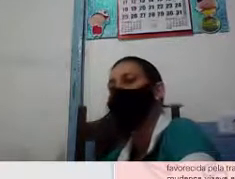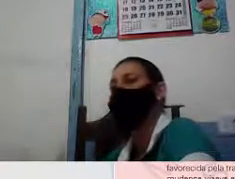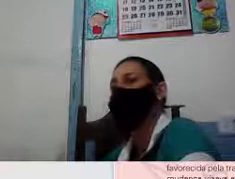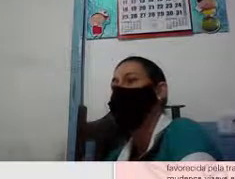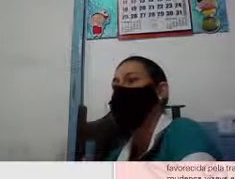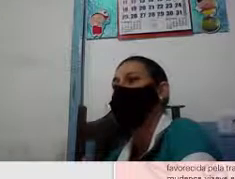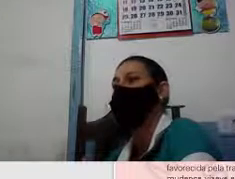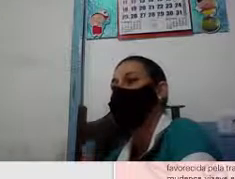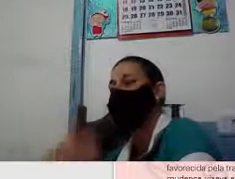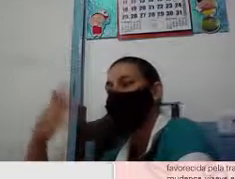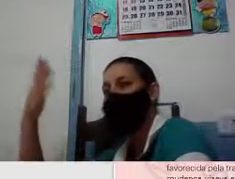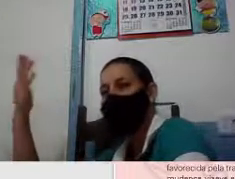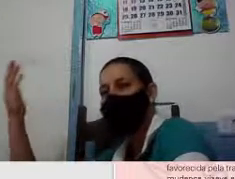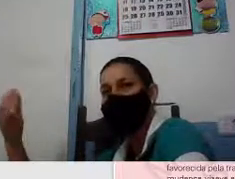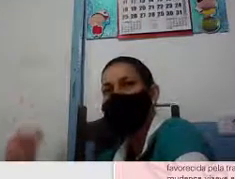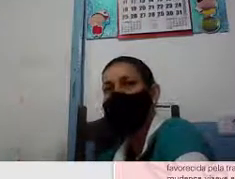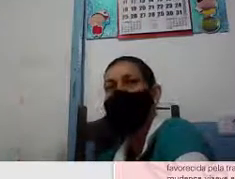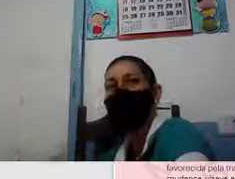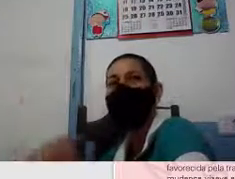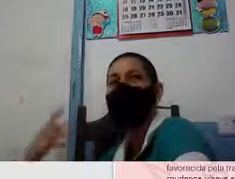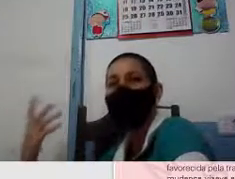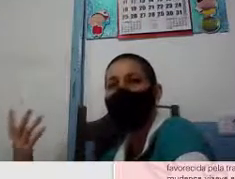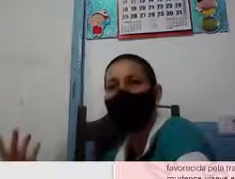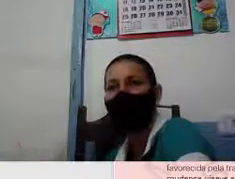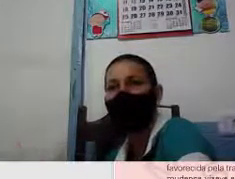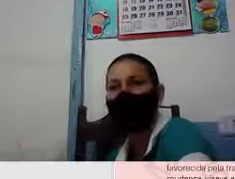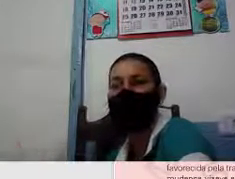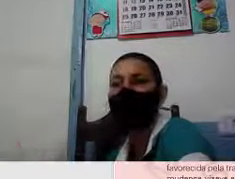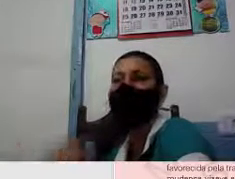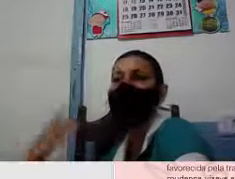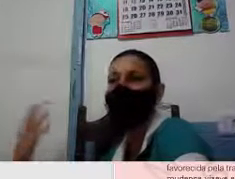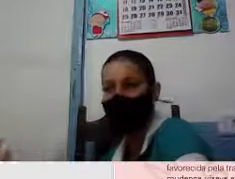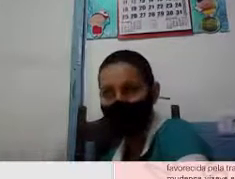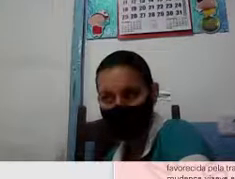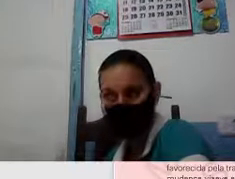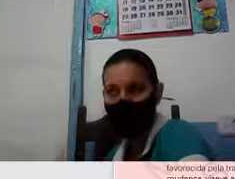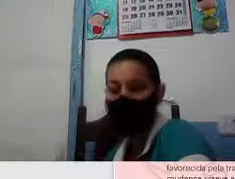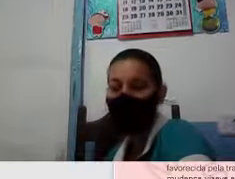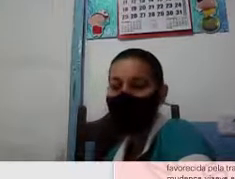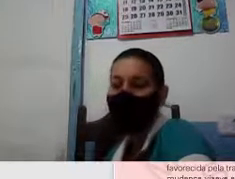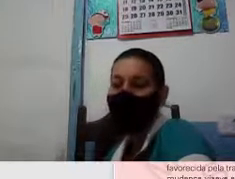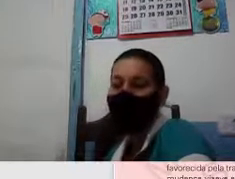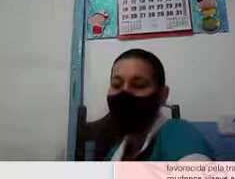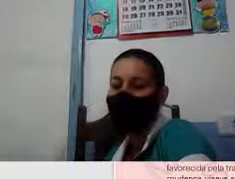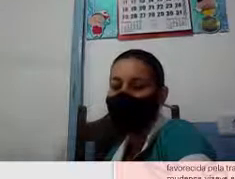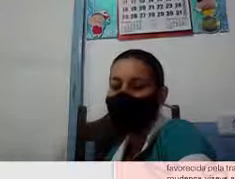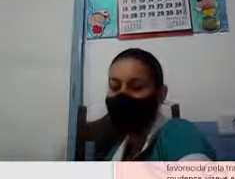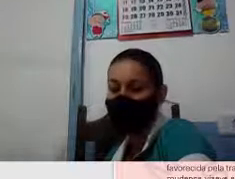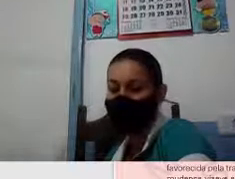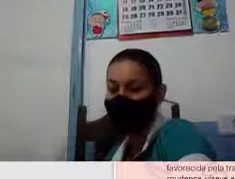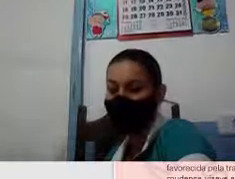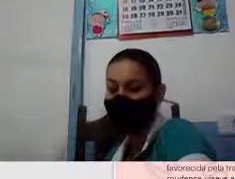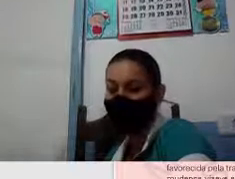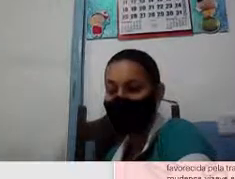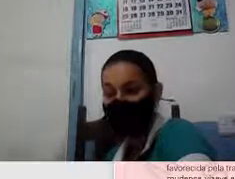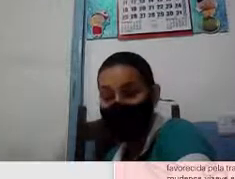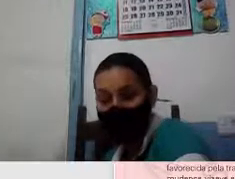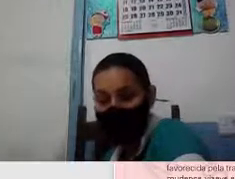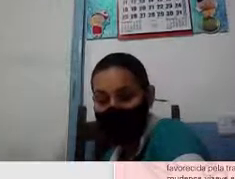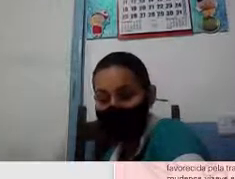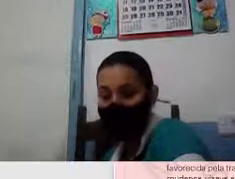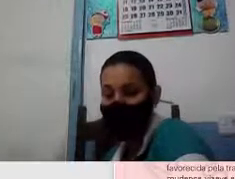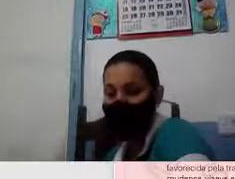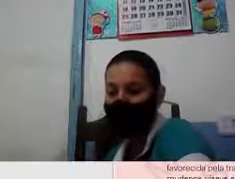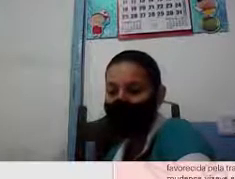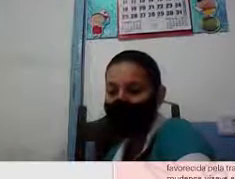então, dentro de casa, era o que se destacava, era o provedor, né. Então, assim, trouxe